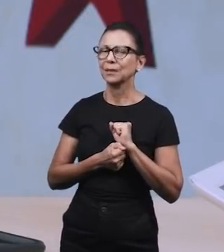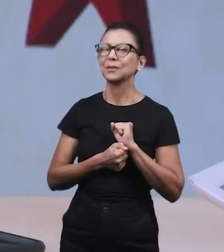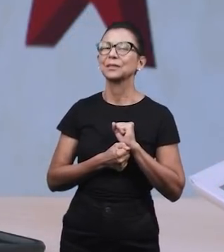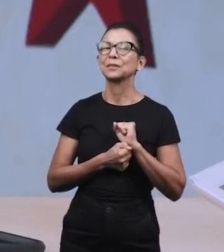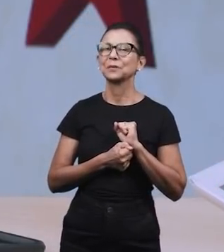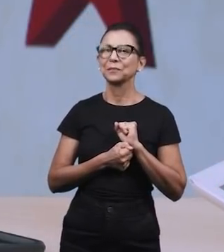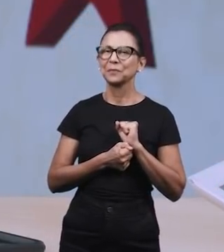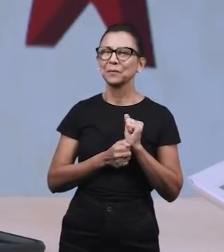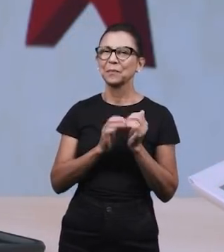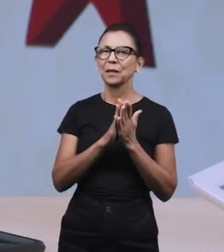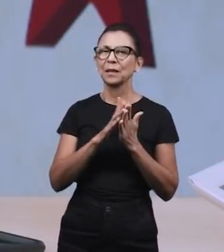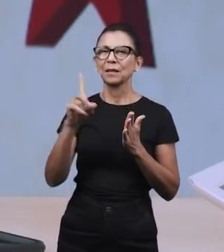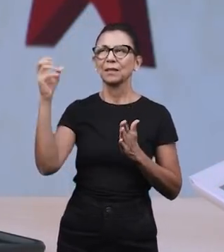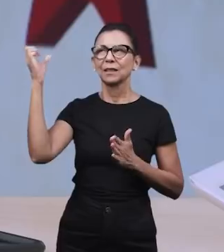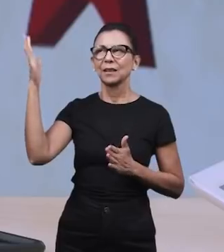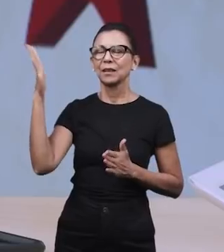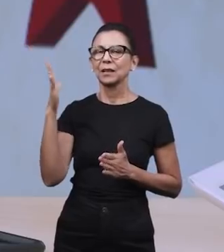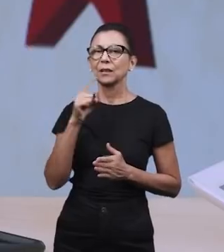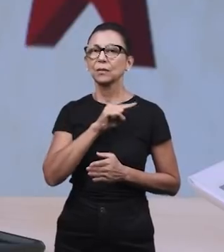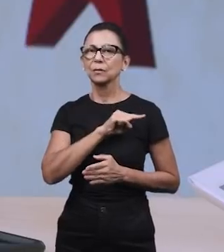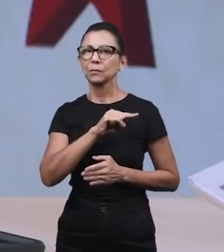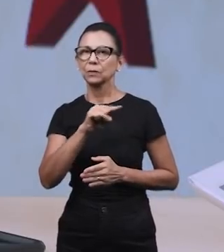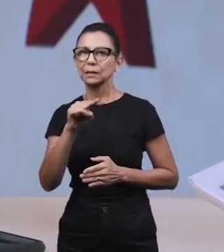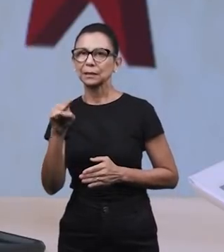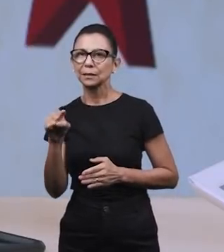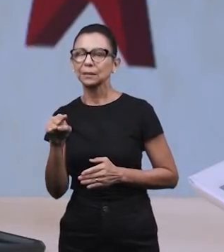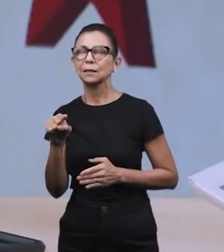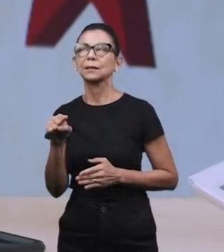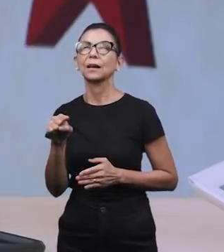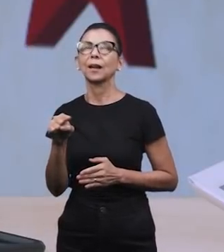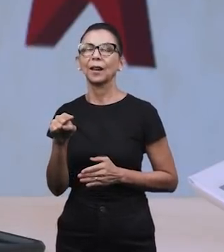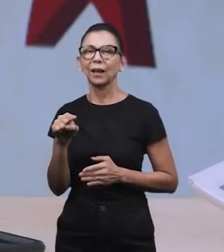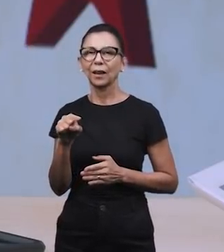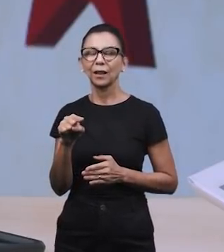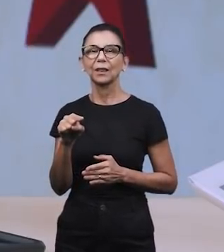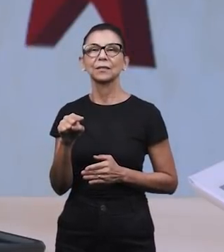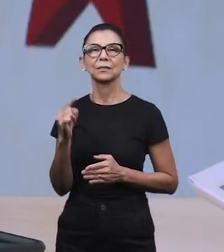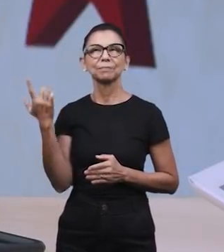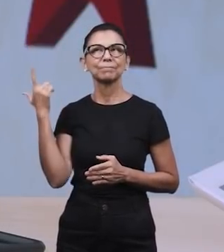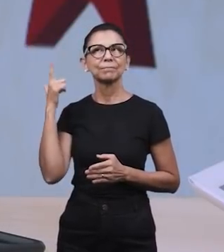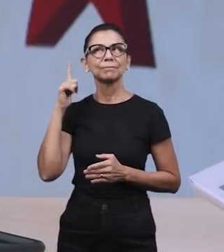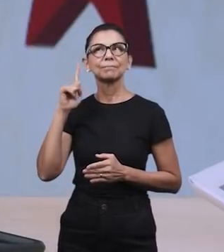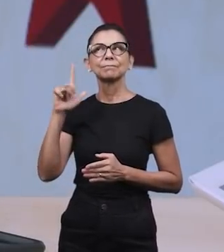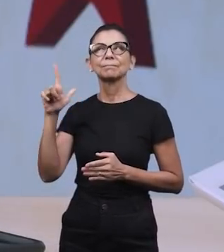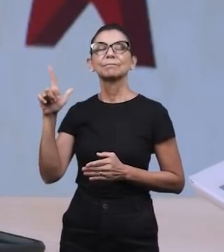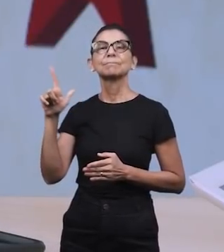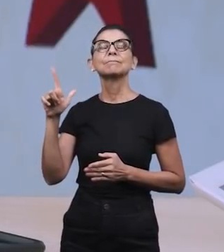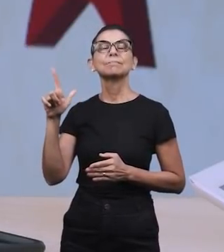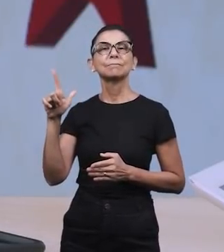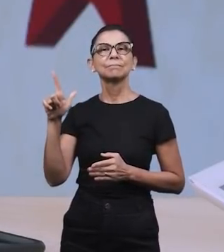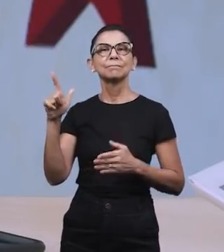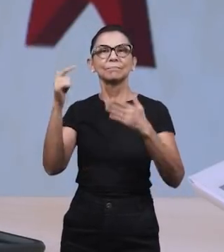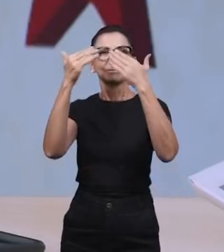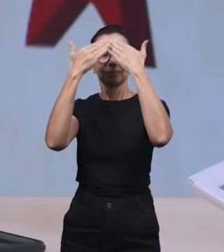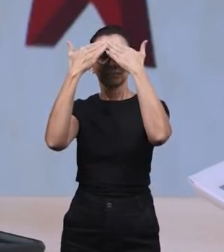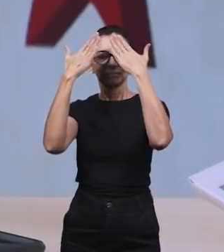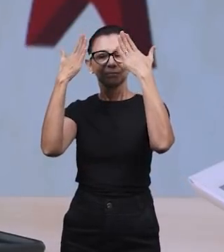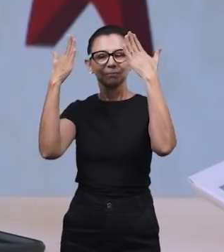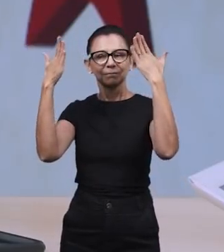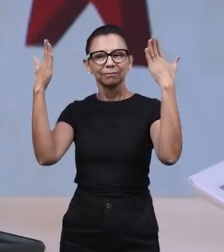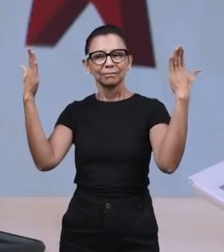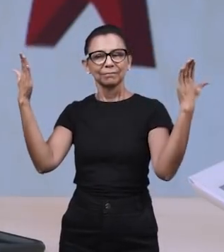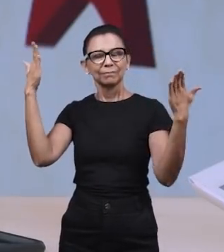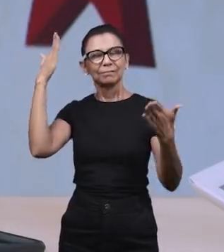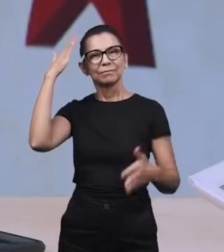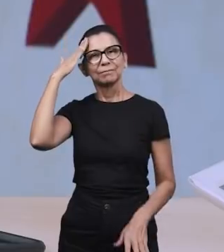revelado da palavra, certamente você vai abranger o seu alcance, você vai ter um aumento do